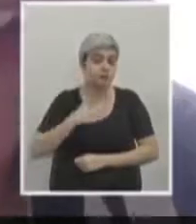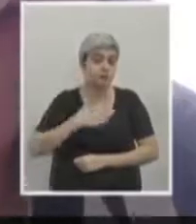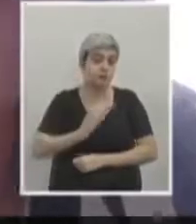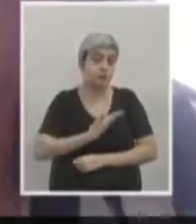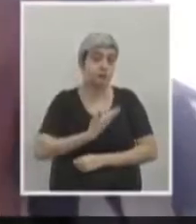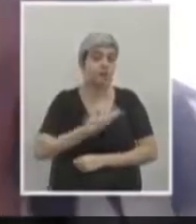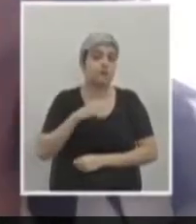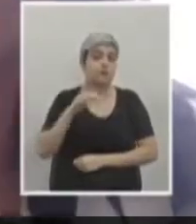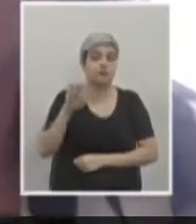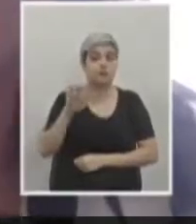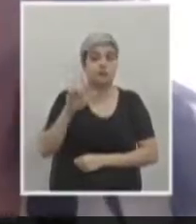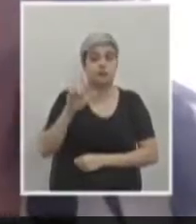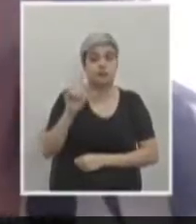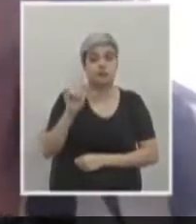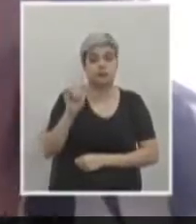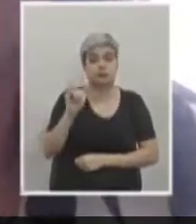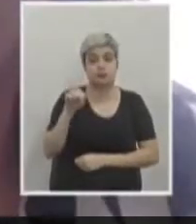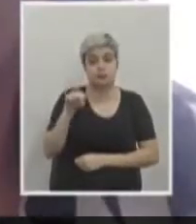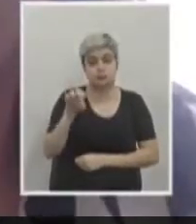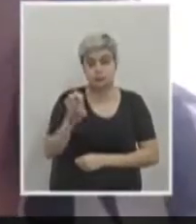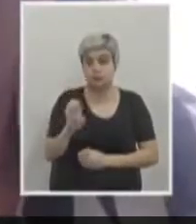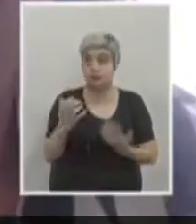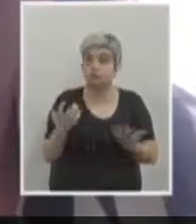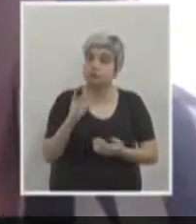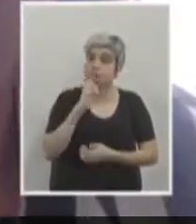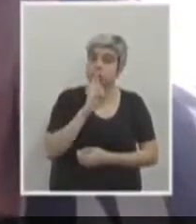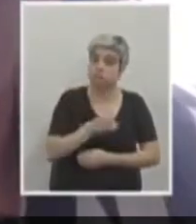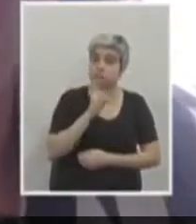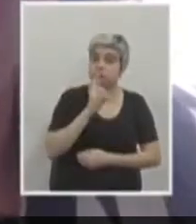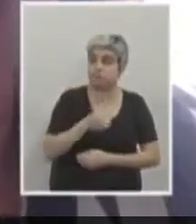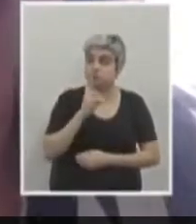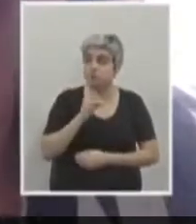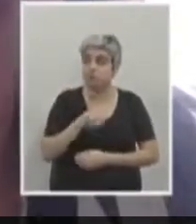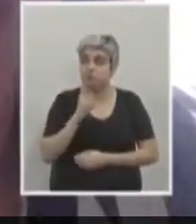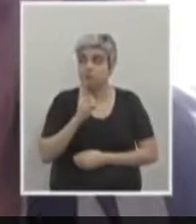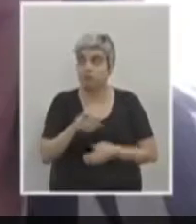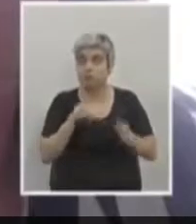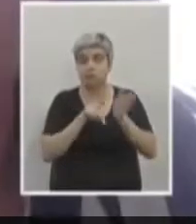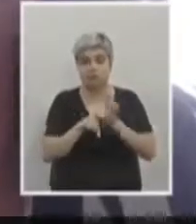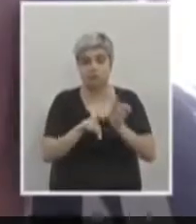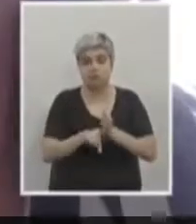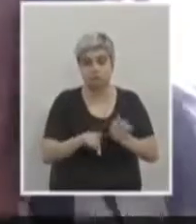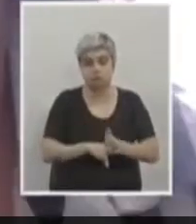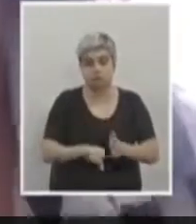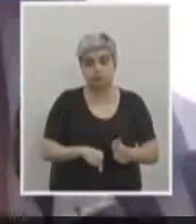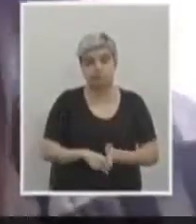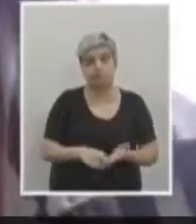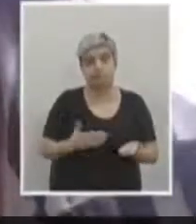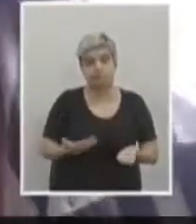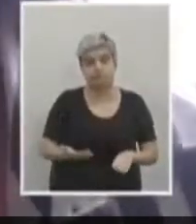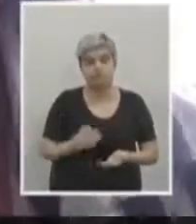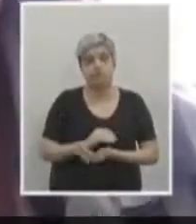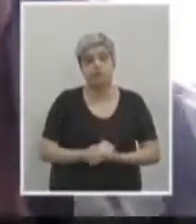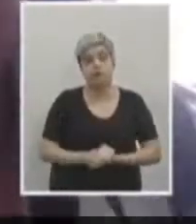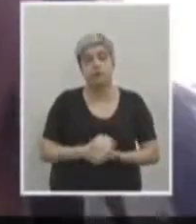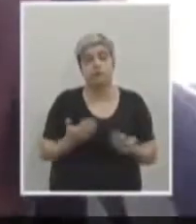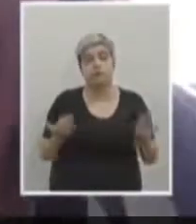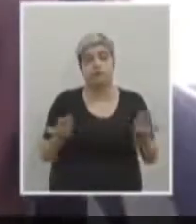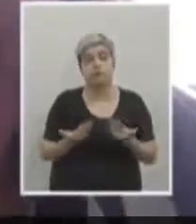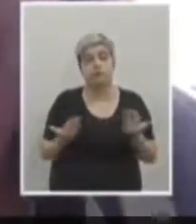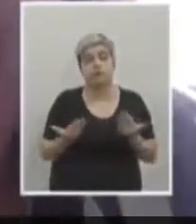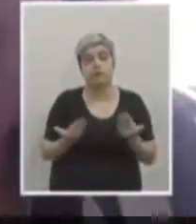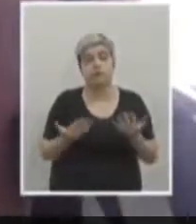Elaine, ela conseguiu atender e responder a todos os questionamentos que foram feitos. Bom, então, neste momento, eu